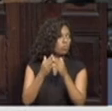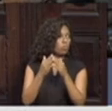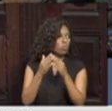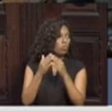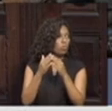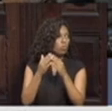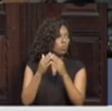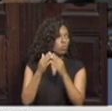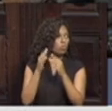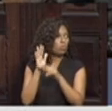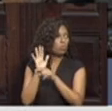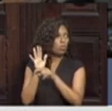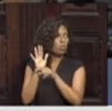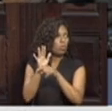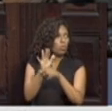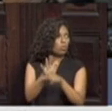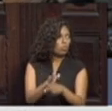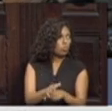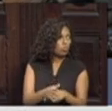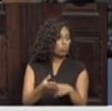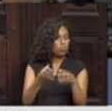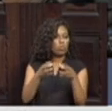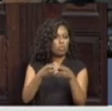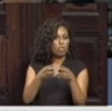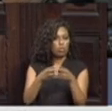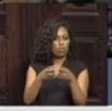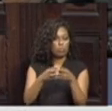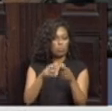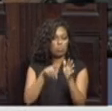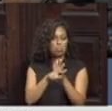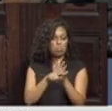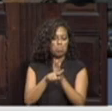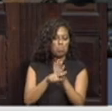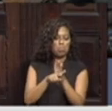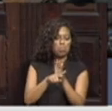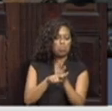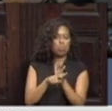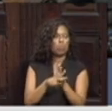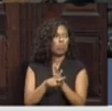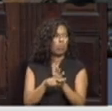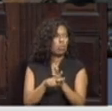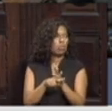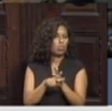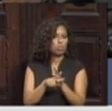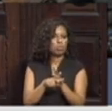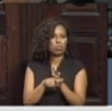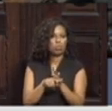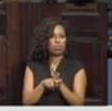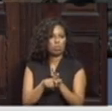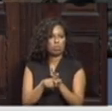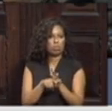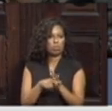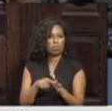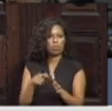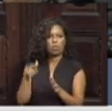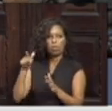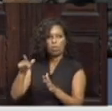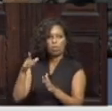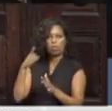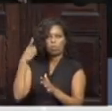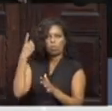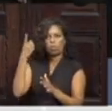Vossa Excelência vai pedir inclusão em pauta e na semana do dia 20 nós vamos botá-lo em pauta. Pela ordem, senhor presidente. Pela ordem, deputado Gilberto Palmares. Senhor presidente, ia deixar para depois,